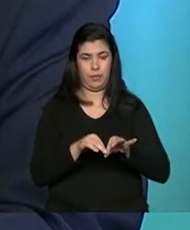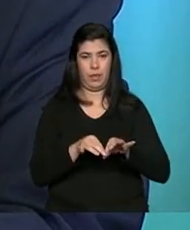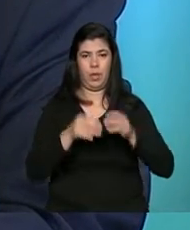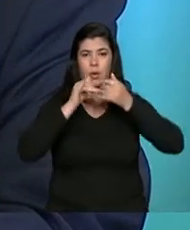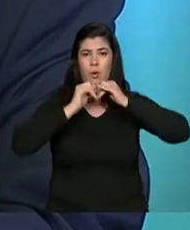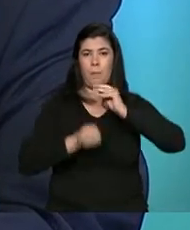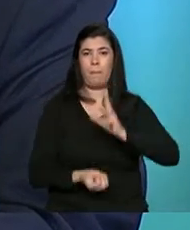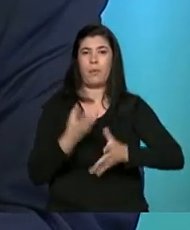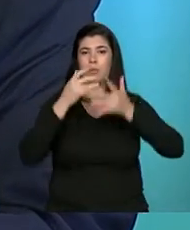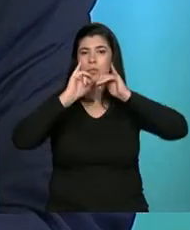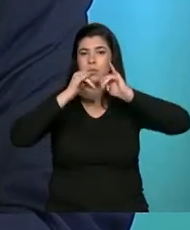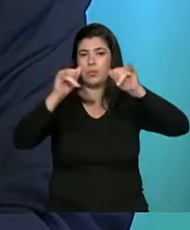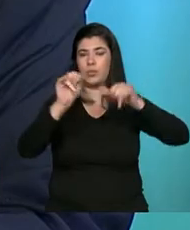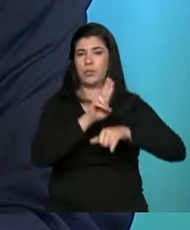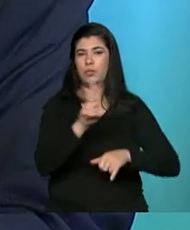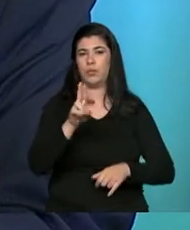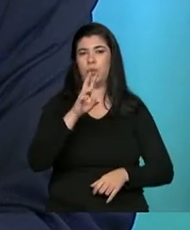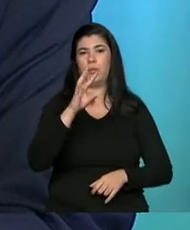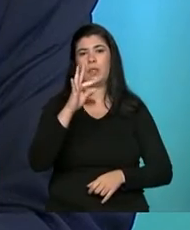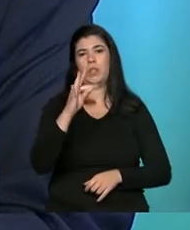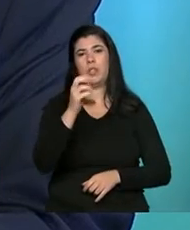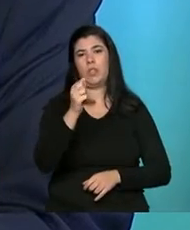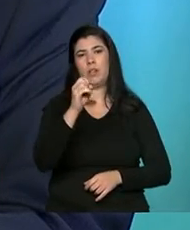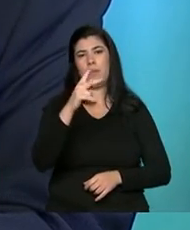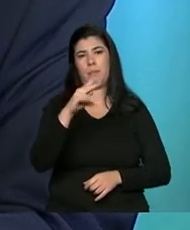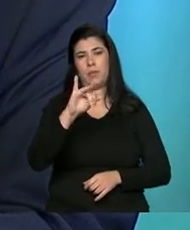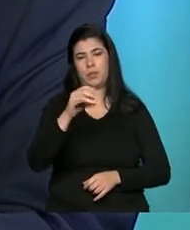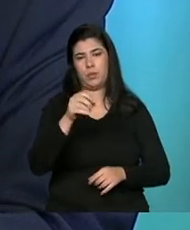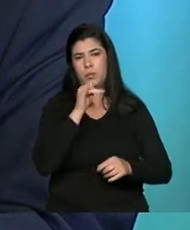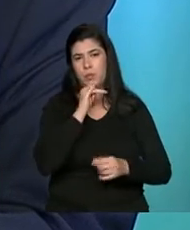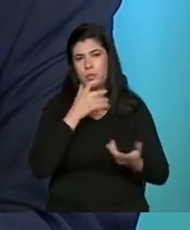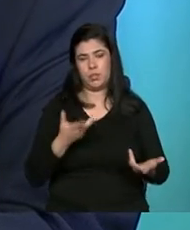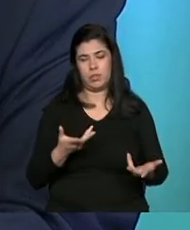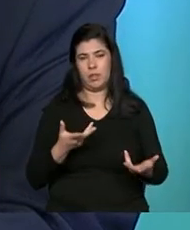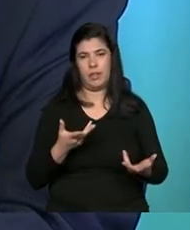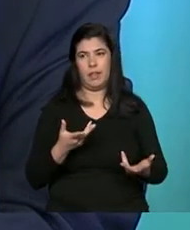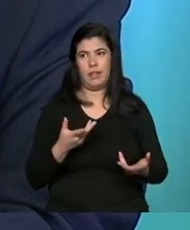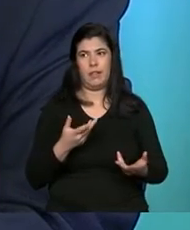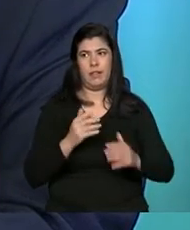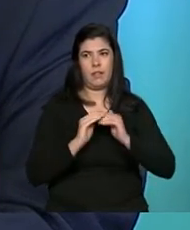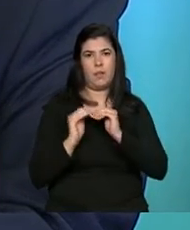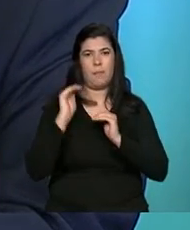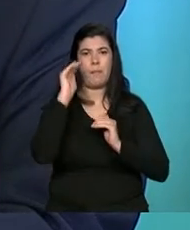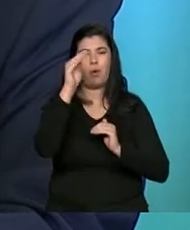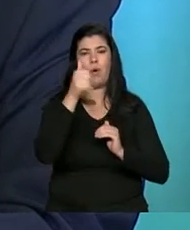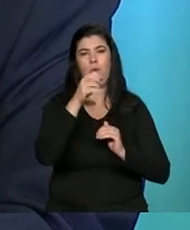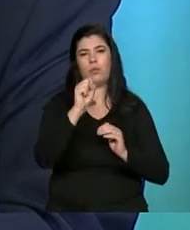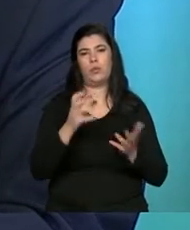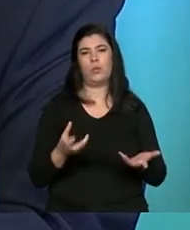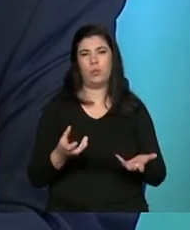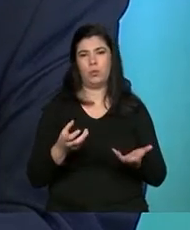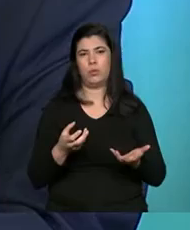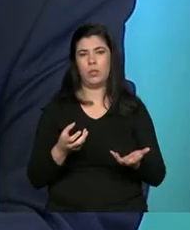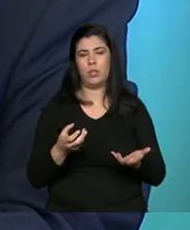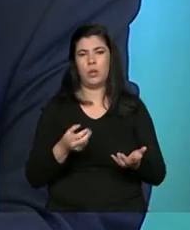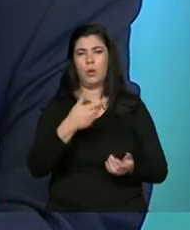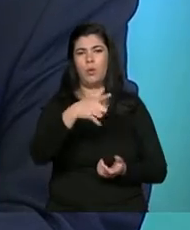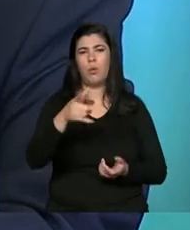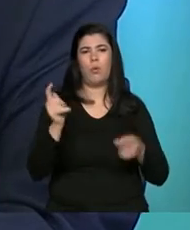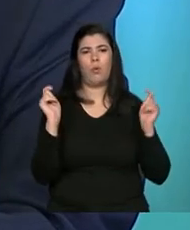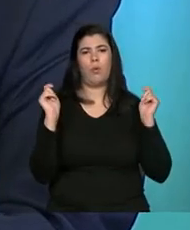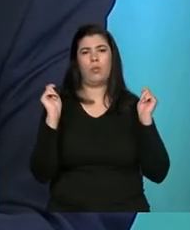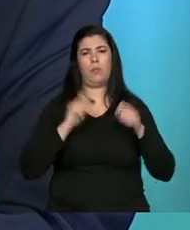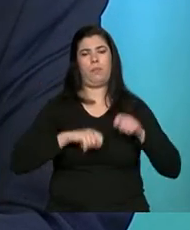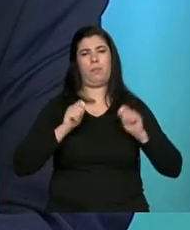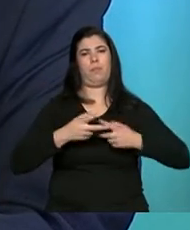concluído em menos de 56 anos com tanto a ela ultrapassará 18 outros potenciais